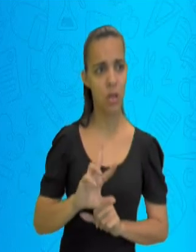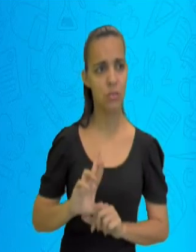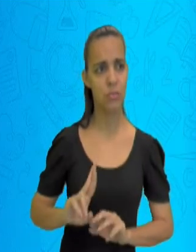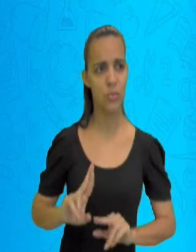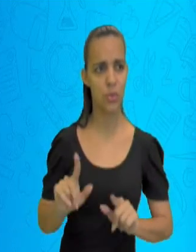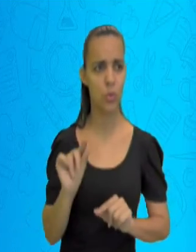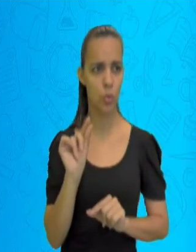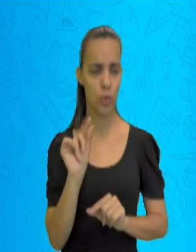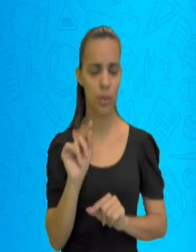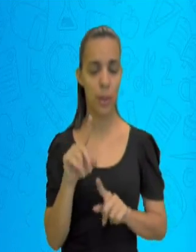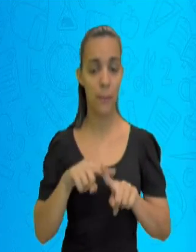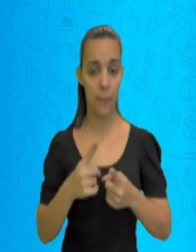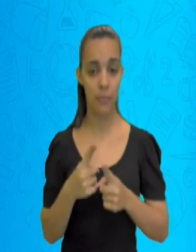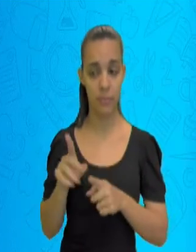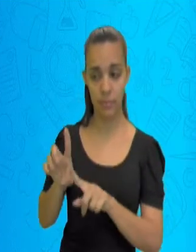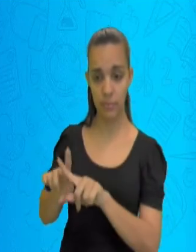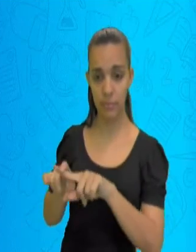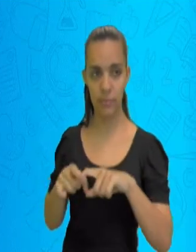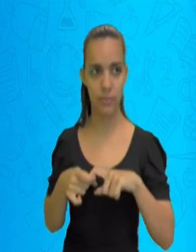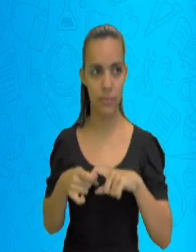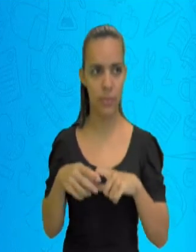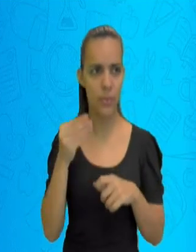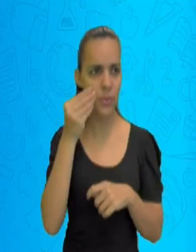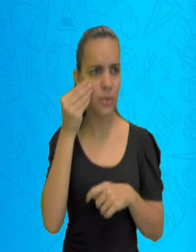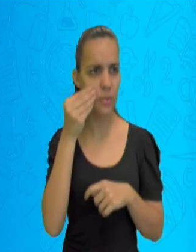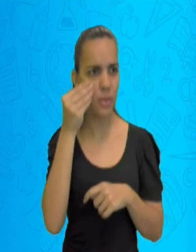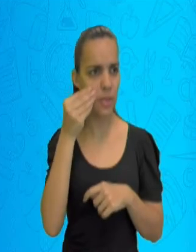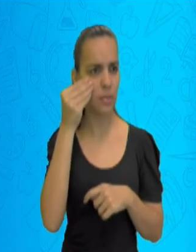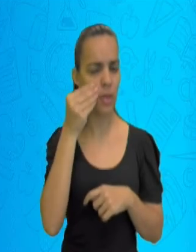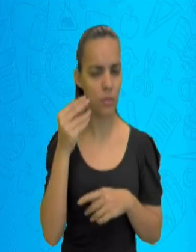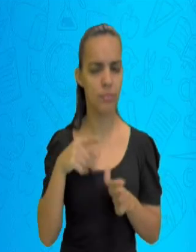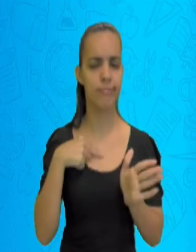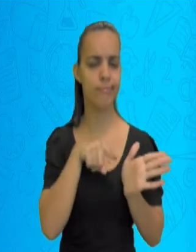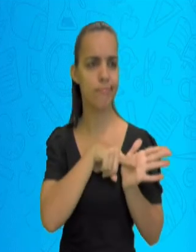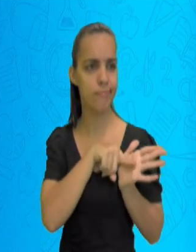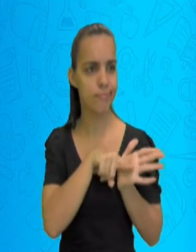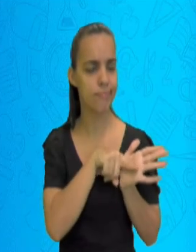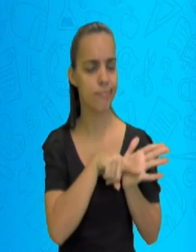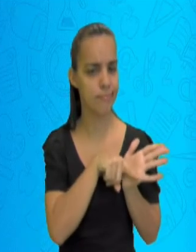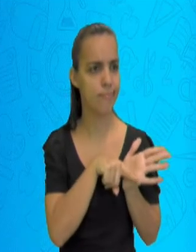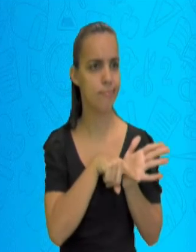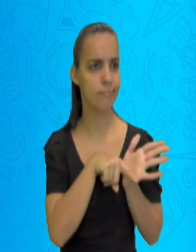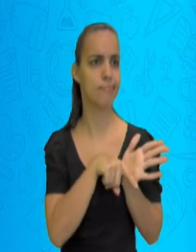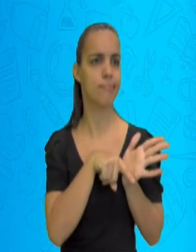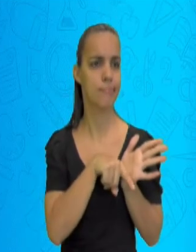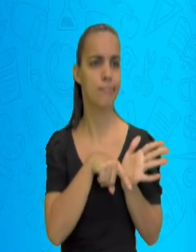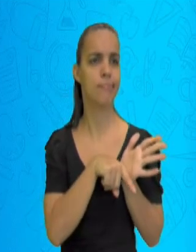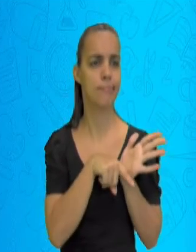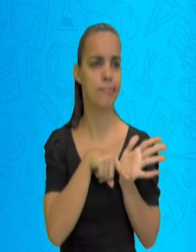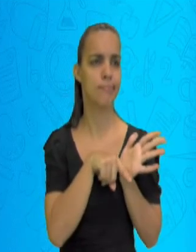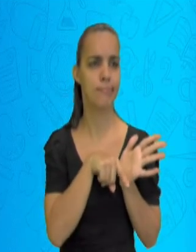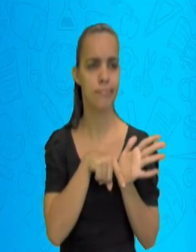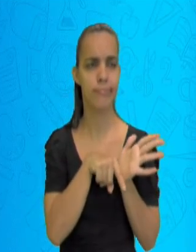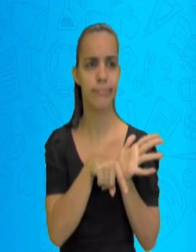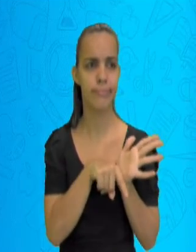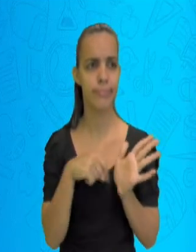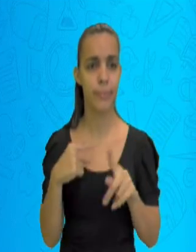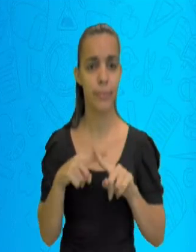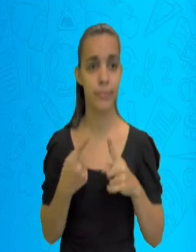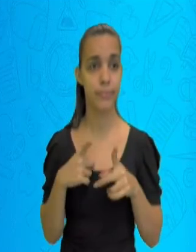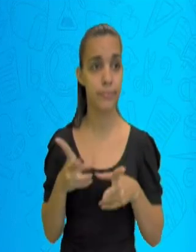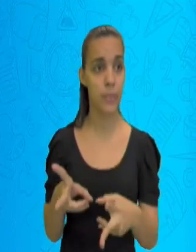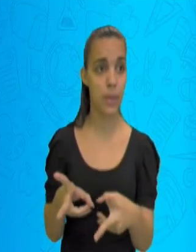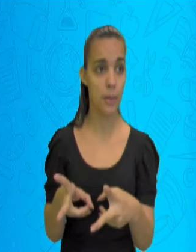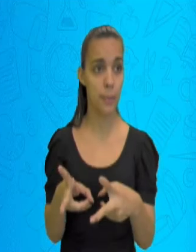realizou experimentos e não foi em pouco tempo, demorou bastante tempo, mas ele